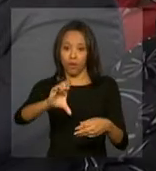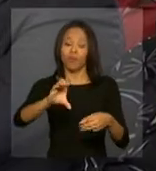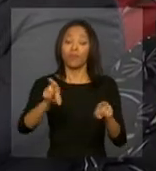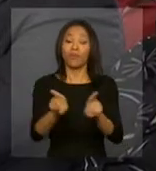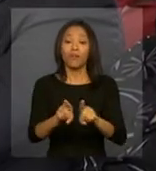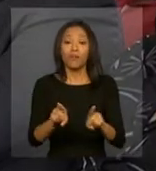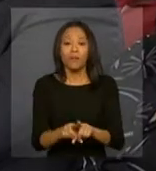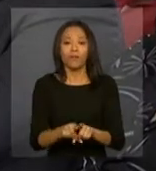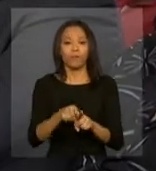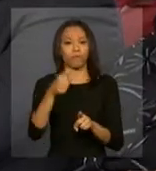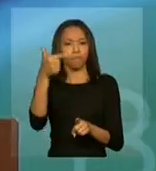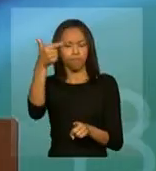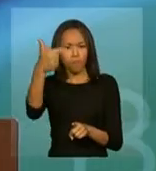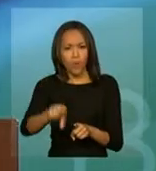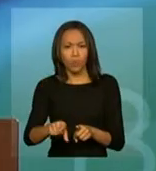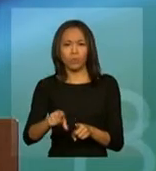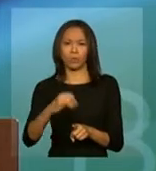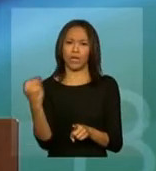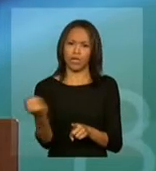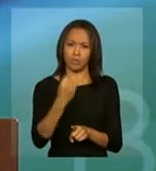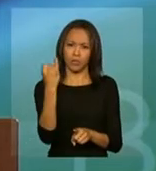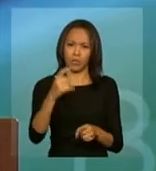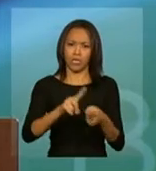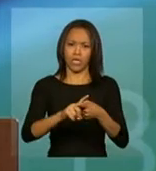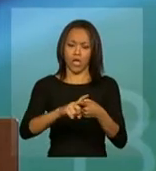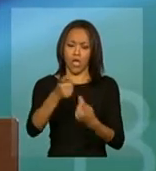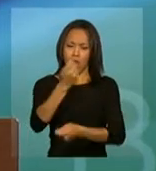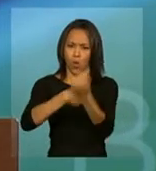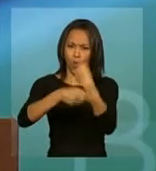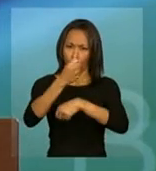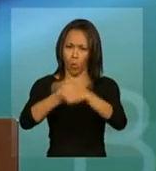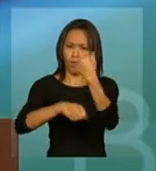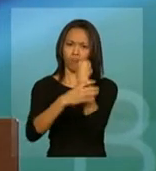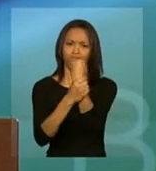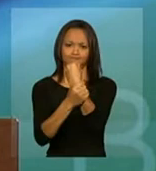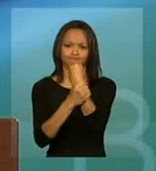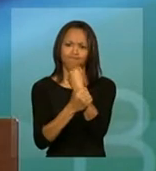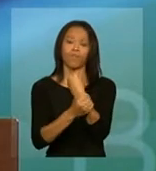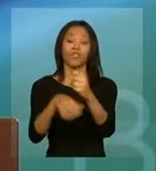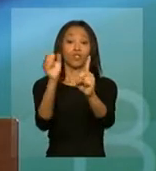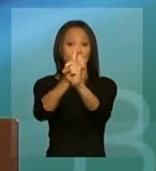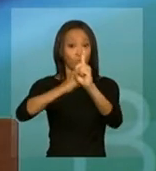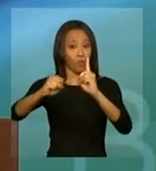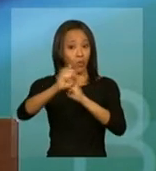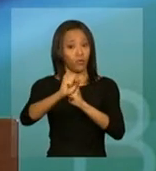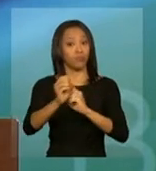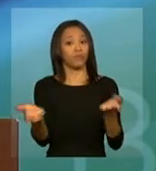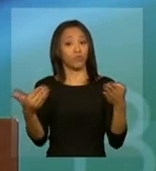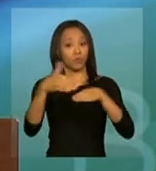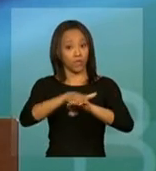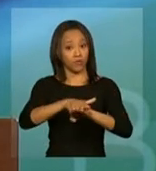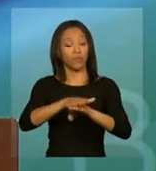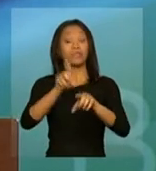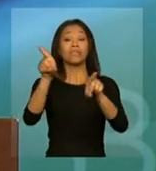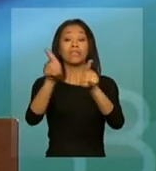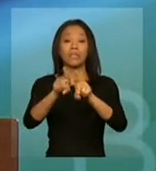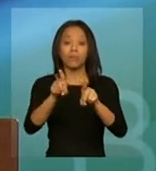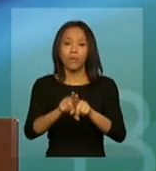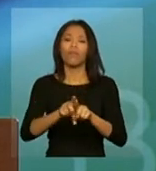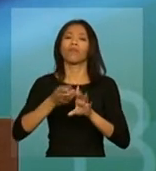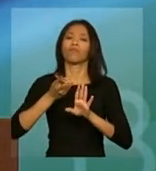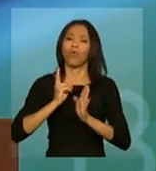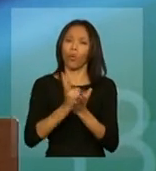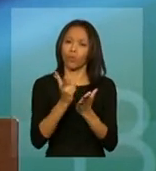fiscalmente responsável, macroeconomicamente sólido e socialmente inclusivo, é também ambientalmente